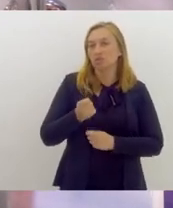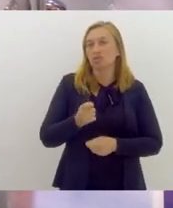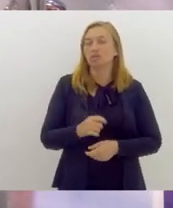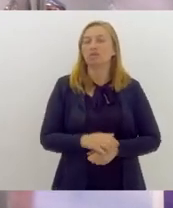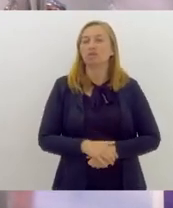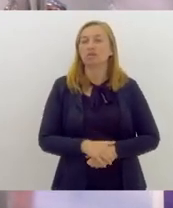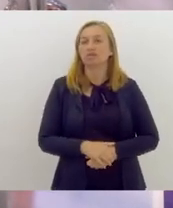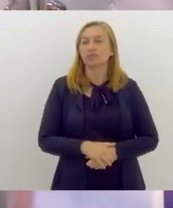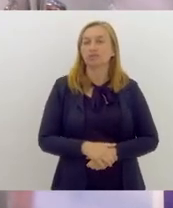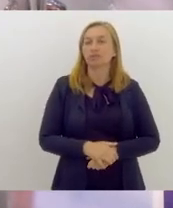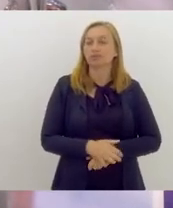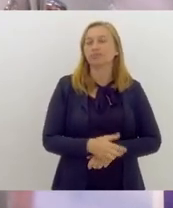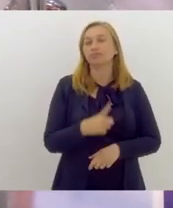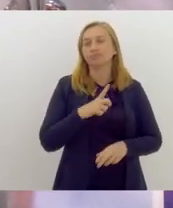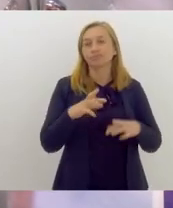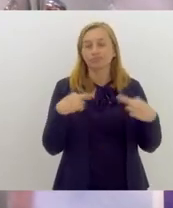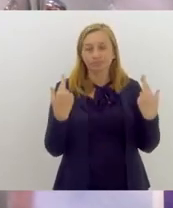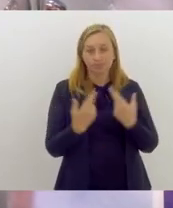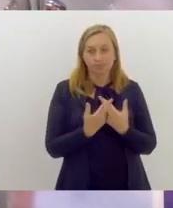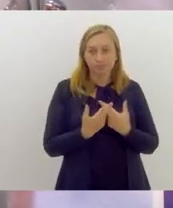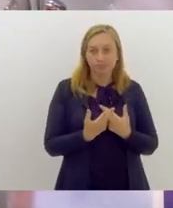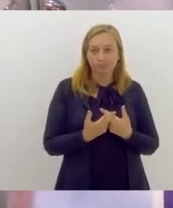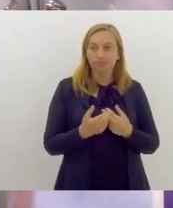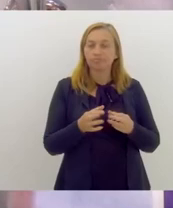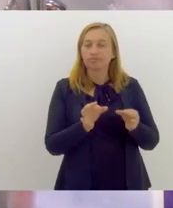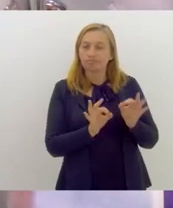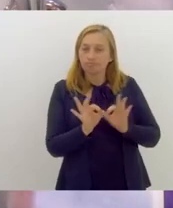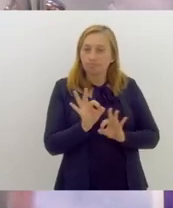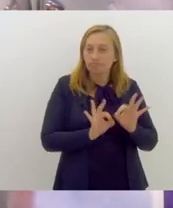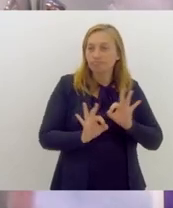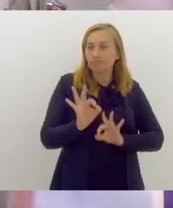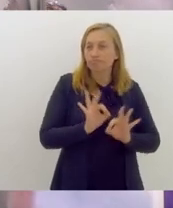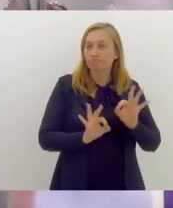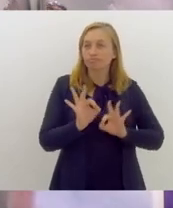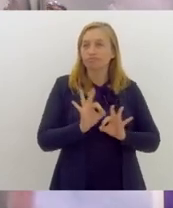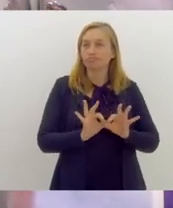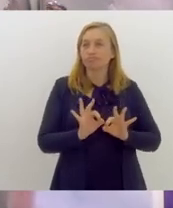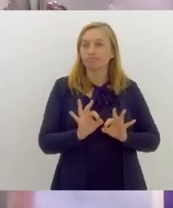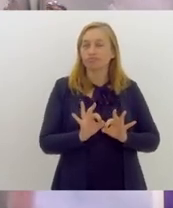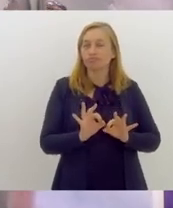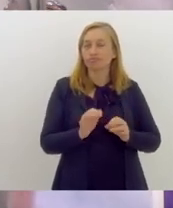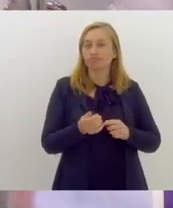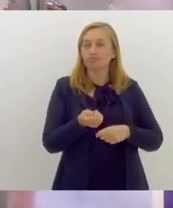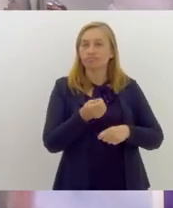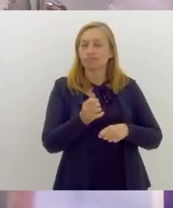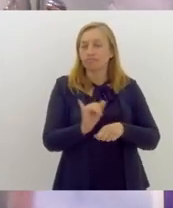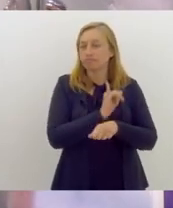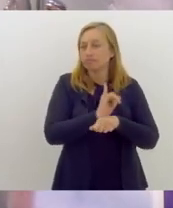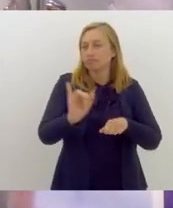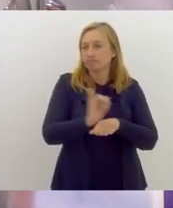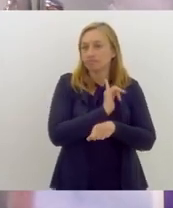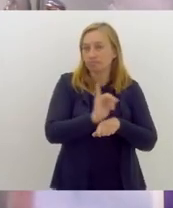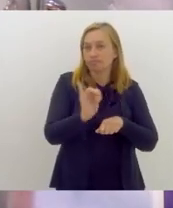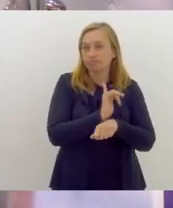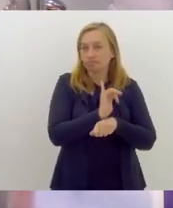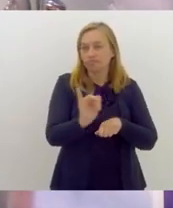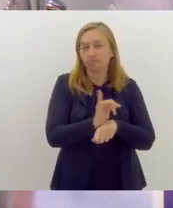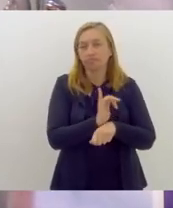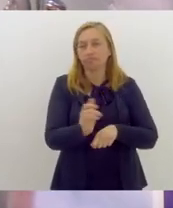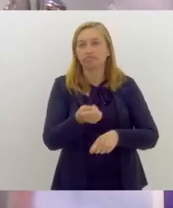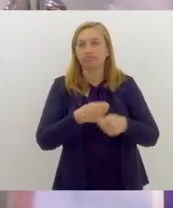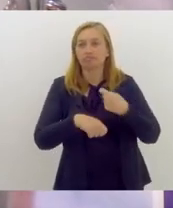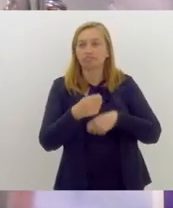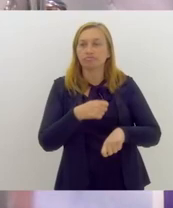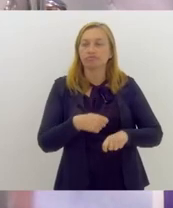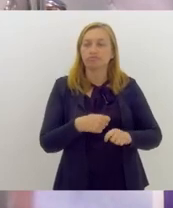e tivemos uma reunião de ordenamento e gerenciamento estratégico quanto à possibilidade de